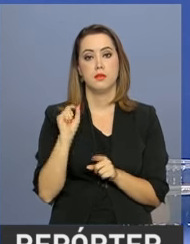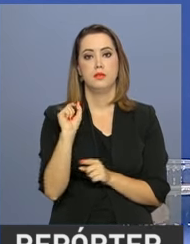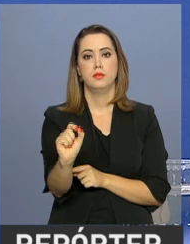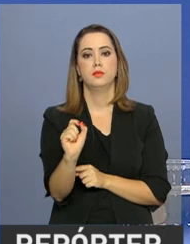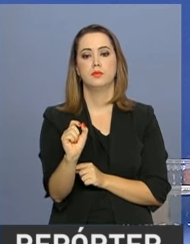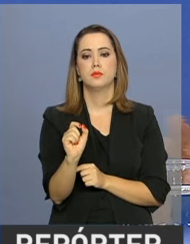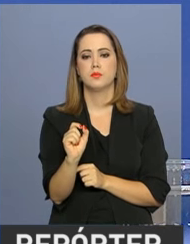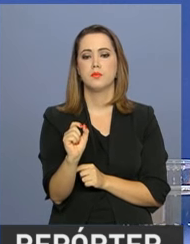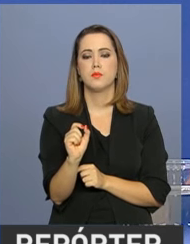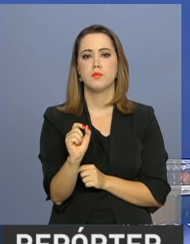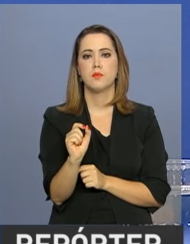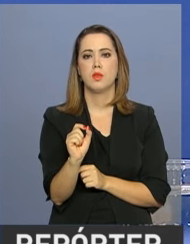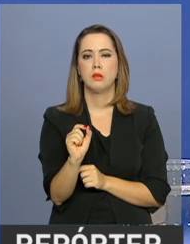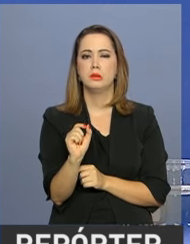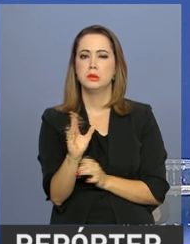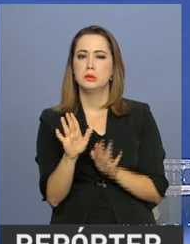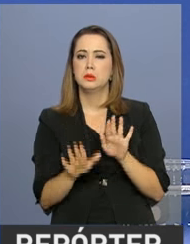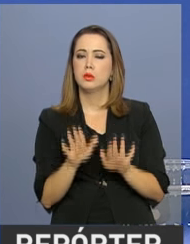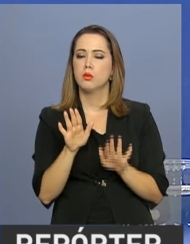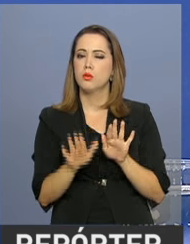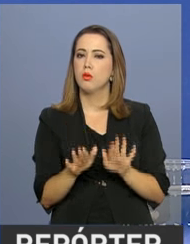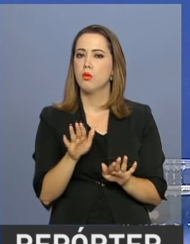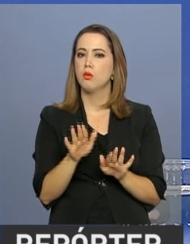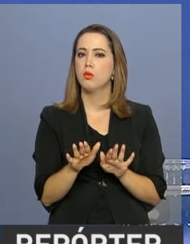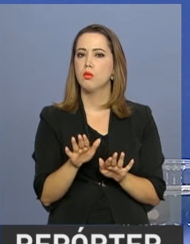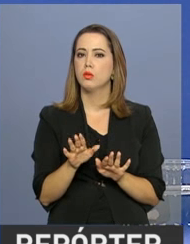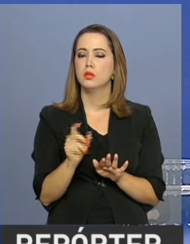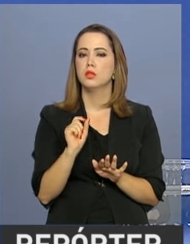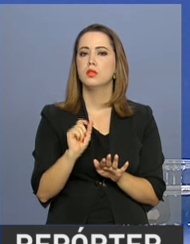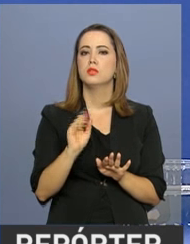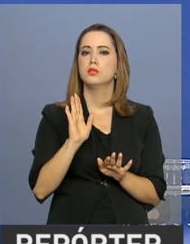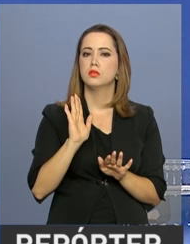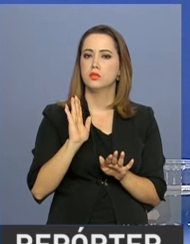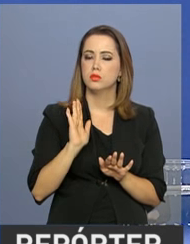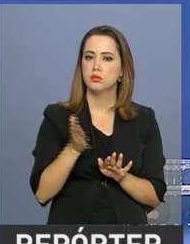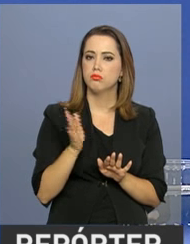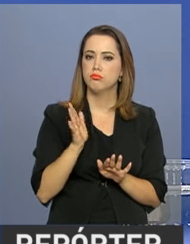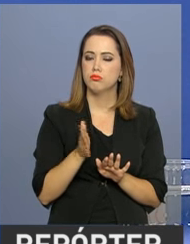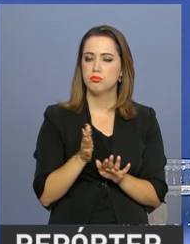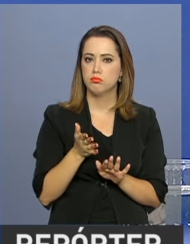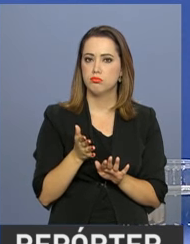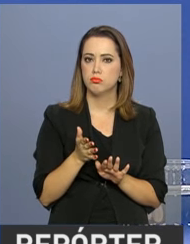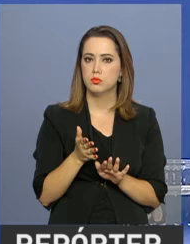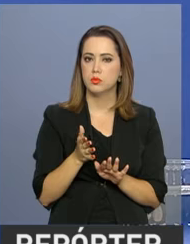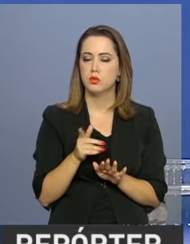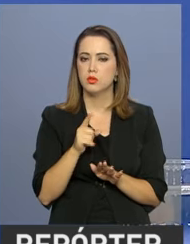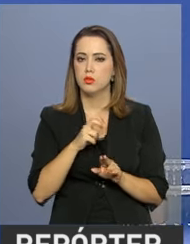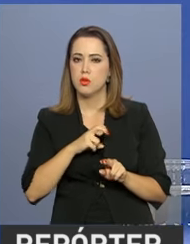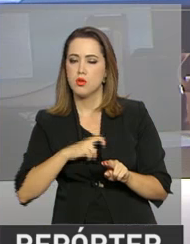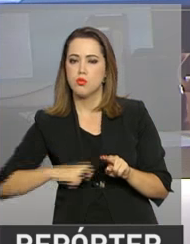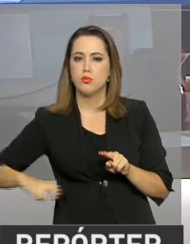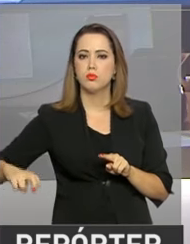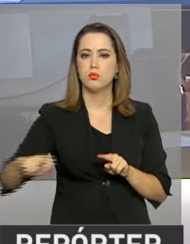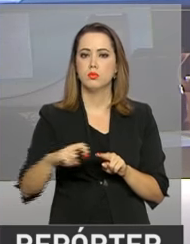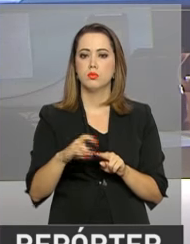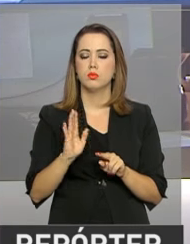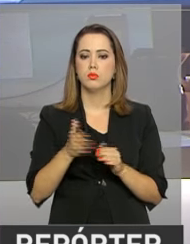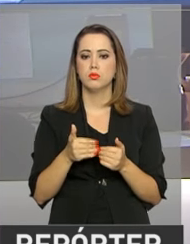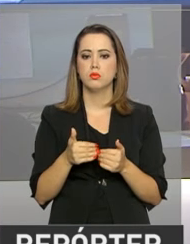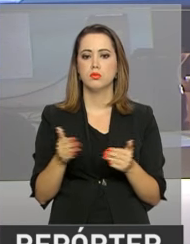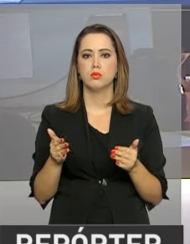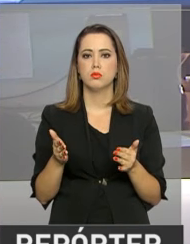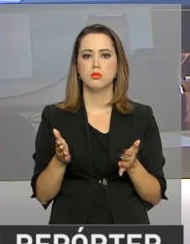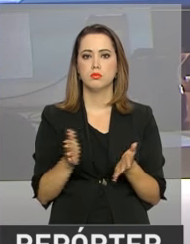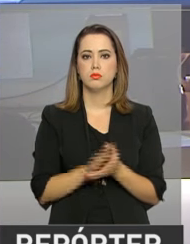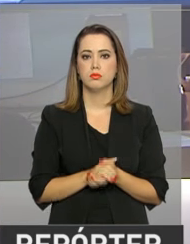eh foi ao redor eh da maioria deles eh em abril o